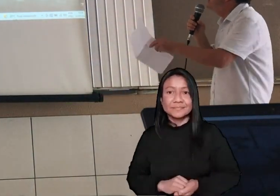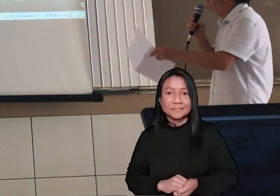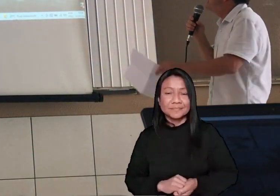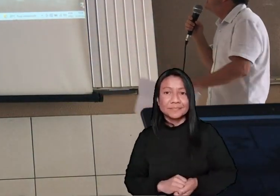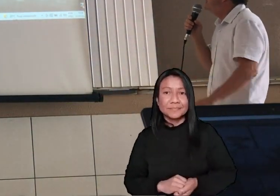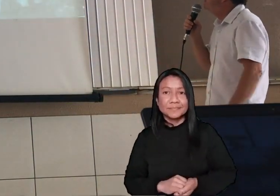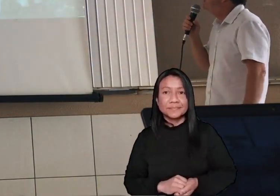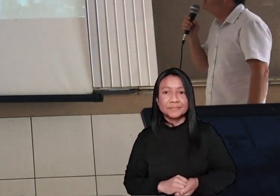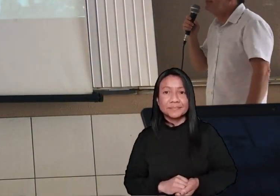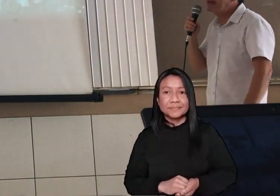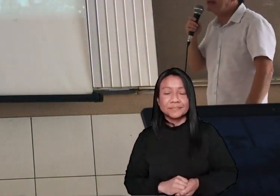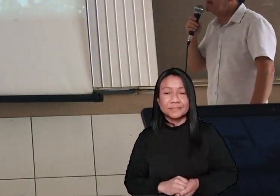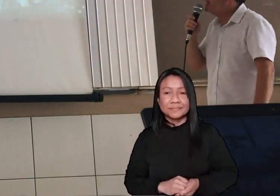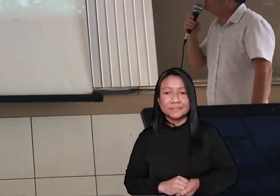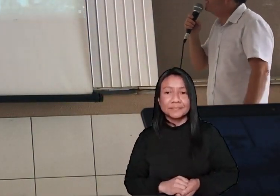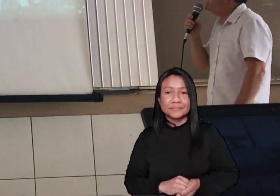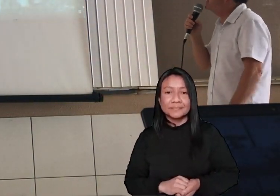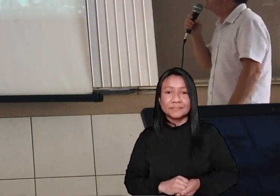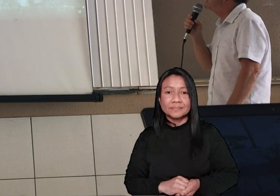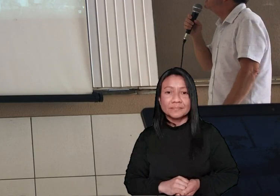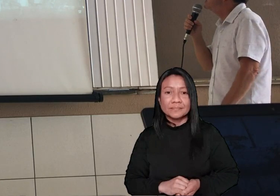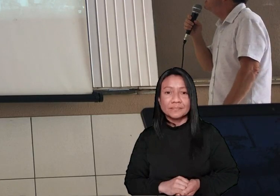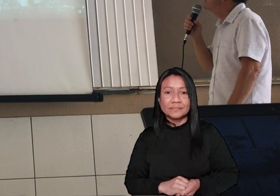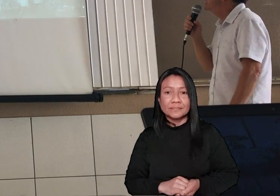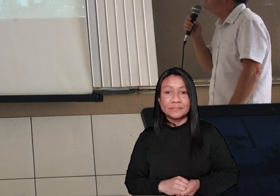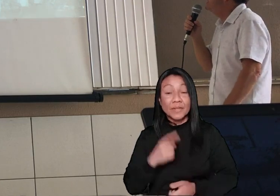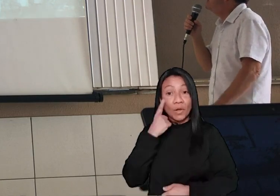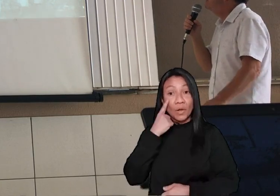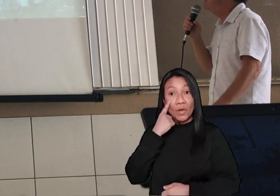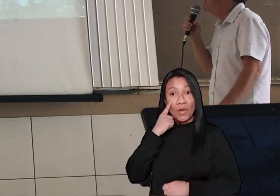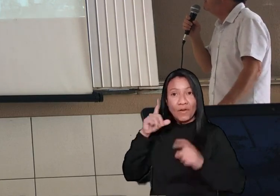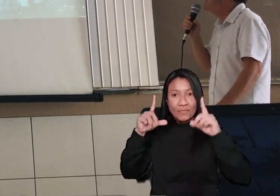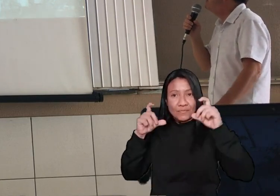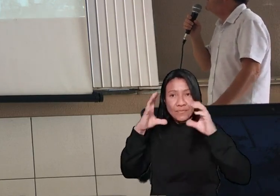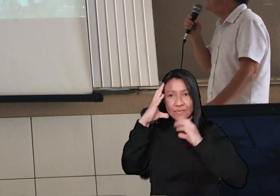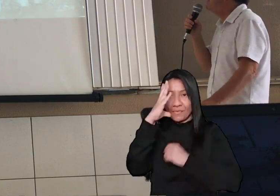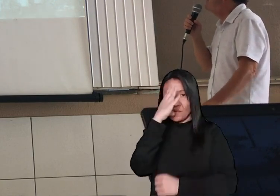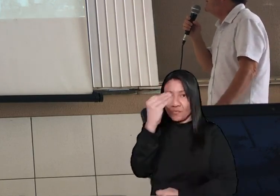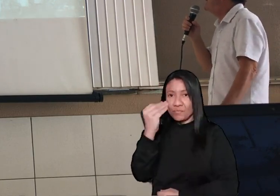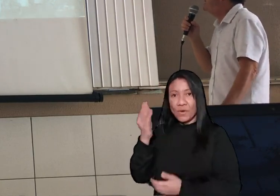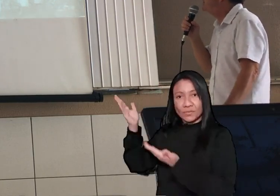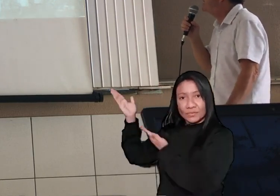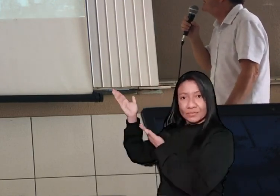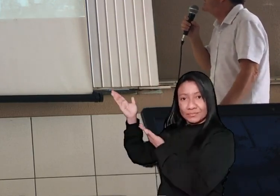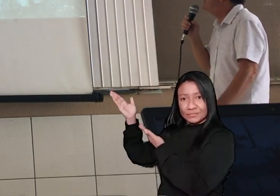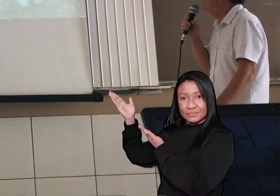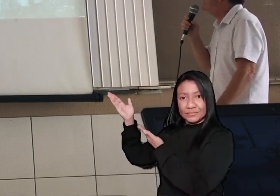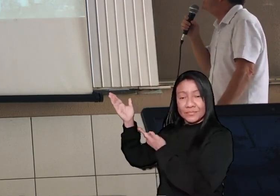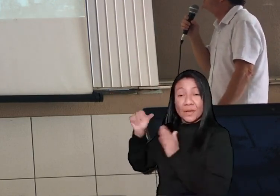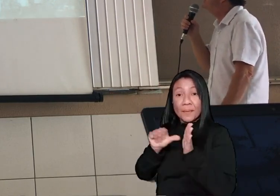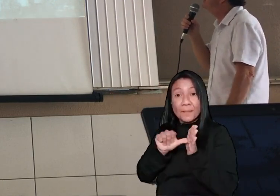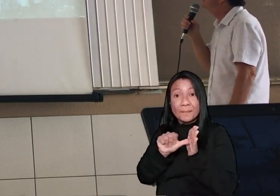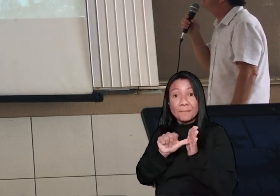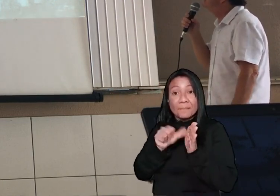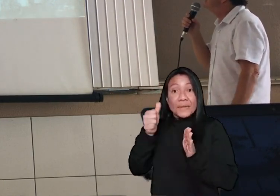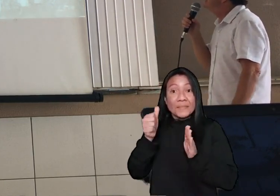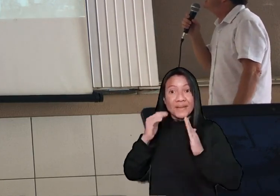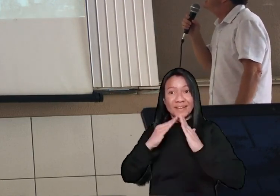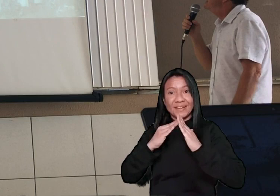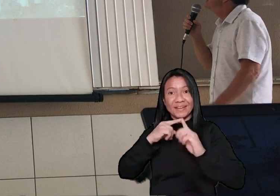Essa aqui foi uma primeira capela de Francisco Beltrão. Não dá para dizer bem capela, né? Porque ela era